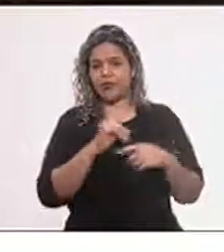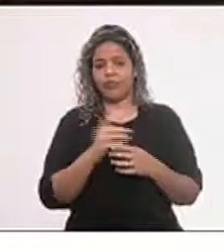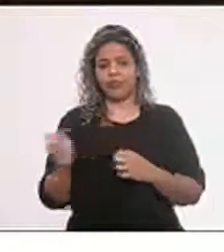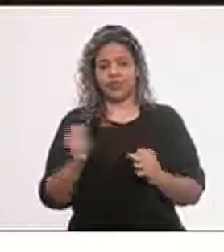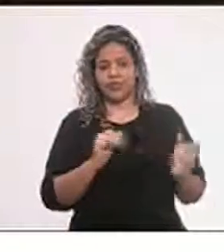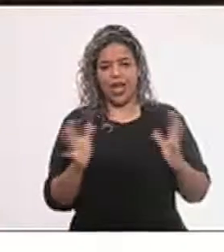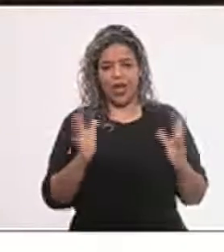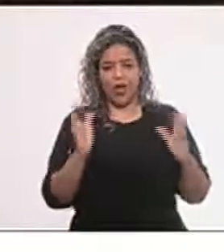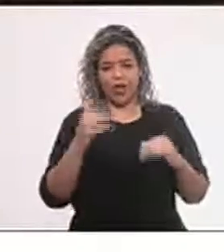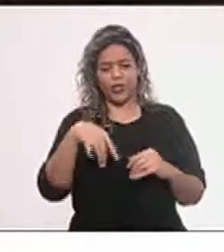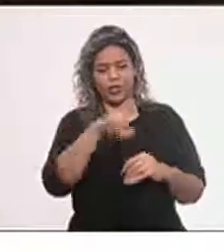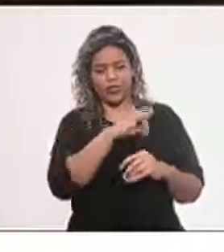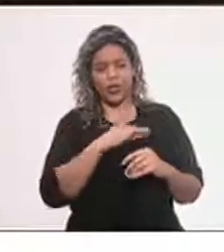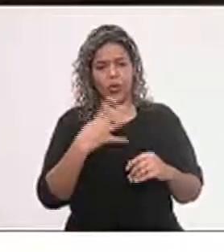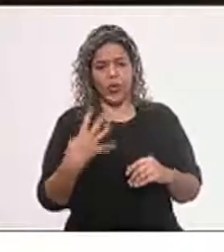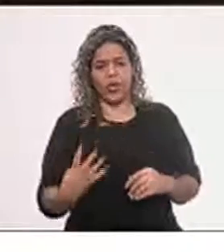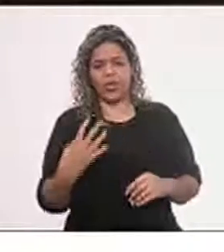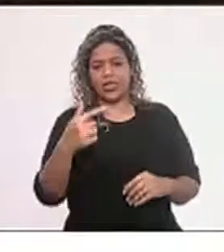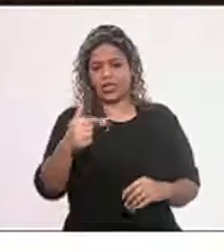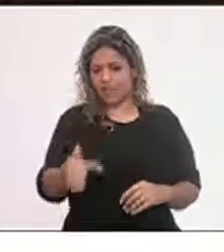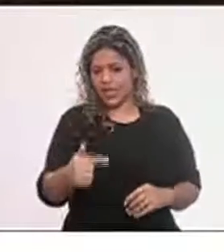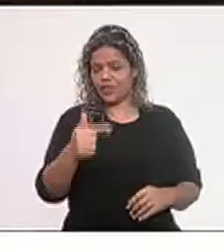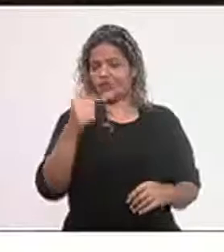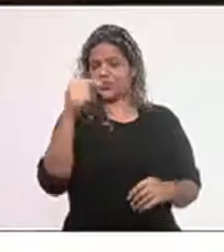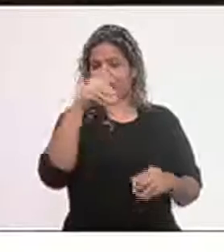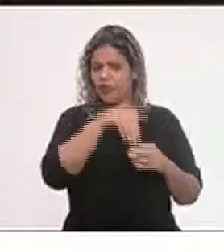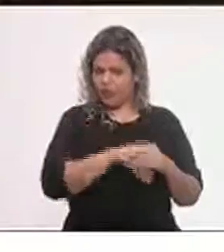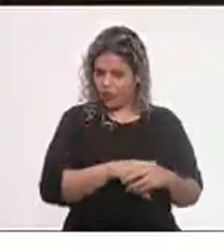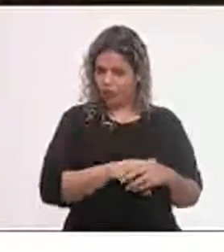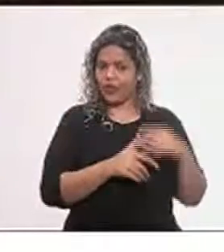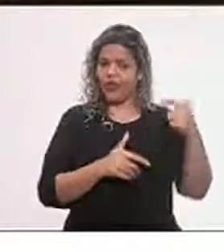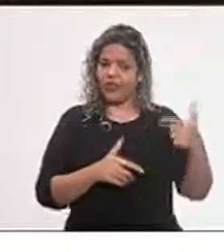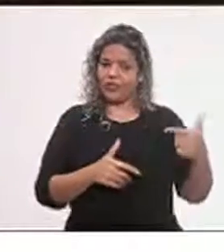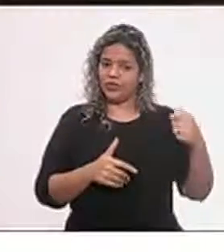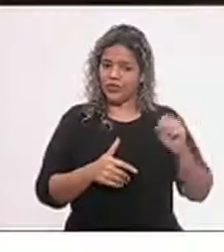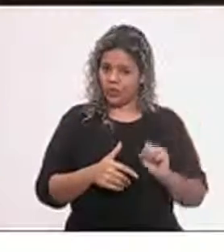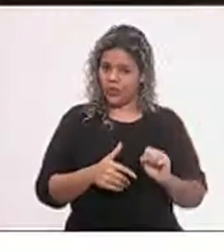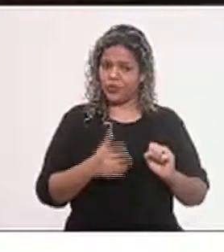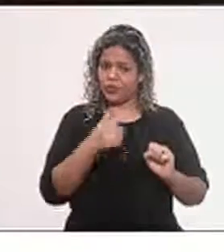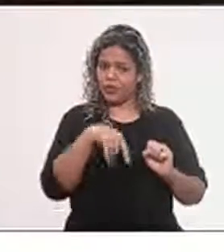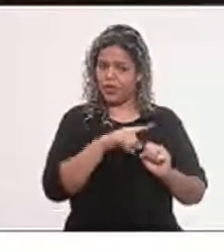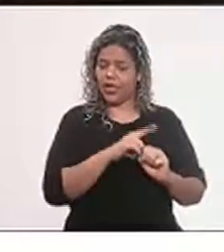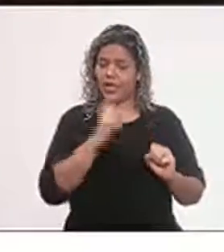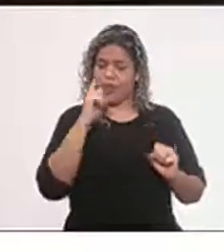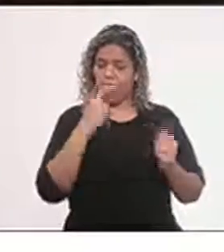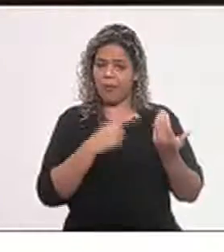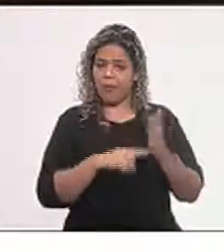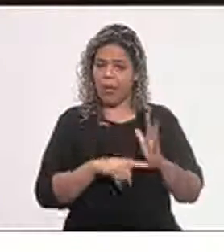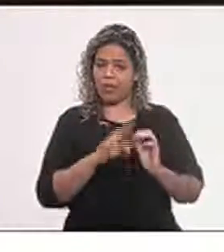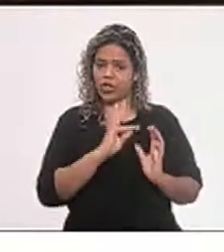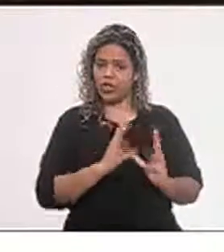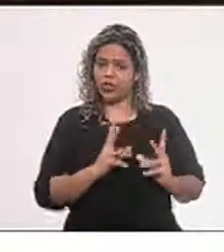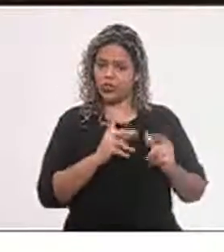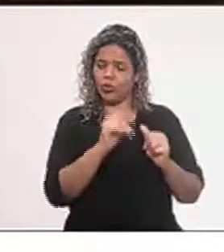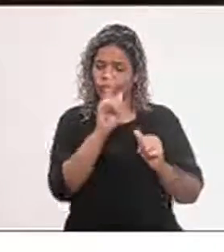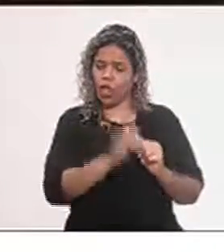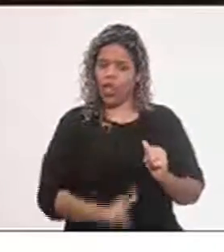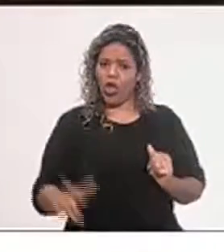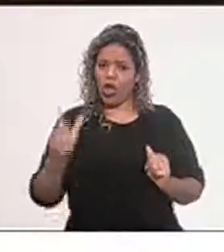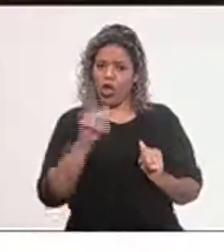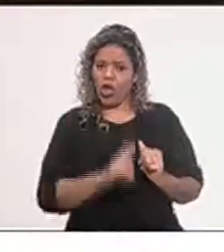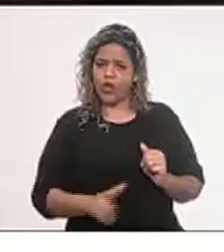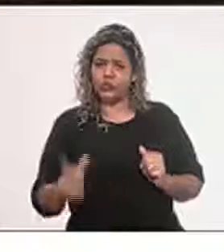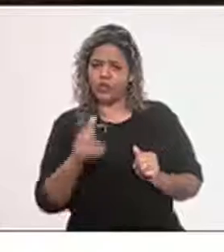sacode, senhor presidente. 47 votos a 28. Isso demonstra que toda a lógica